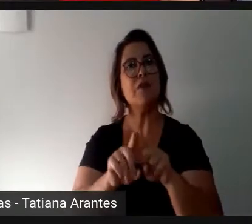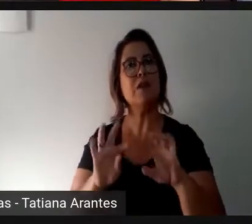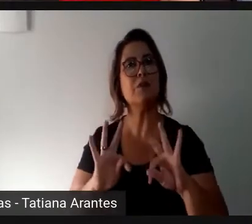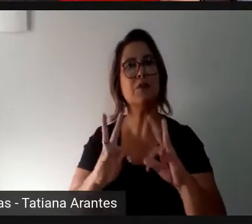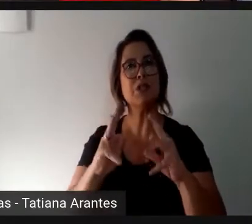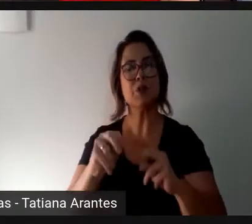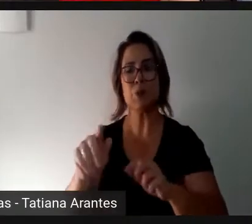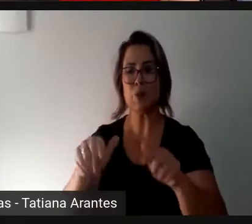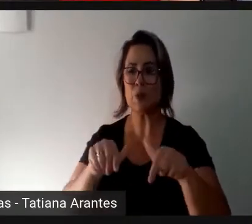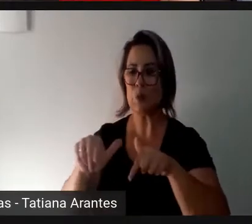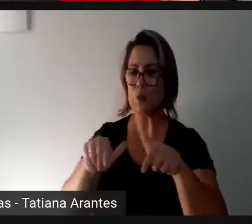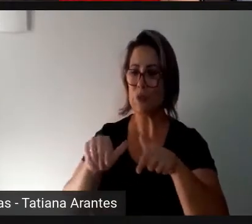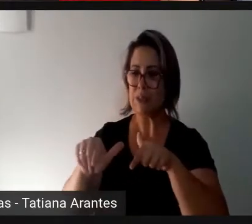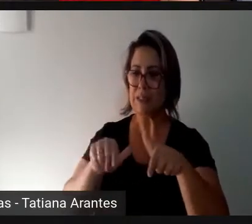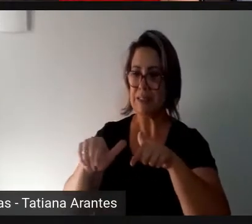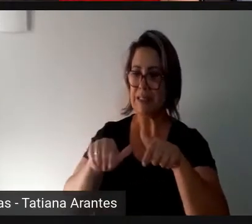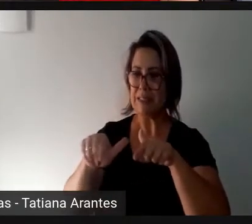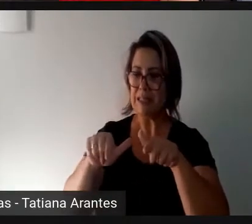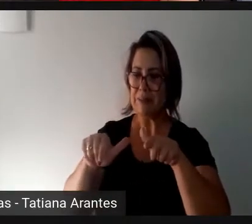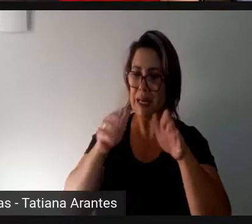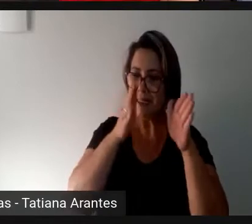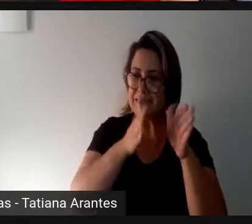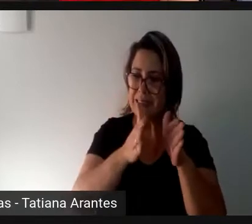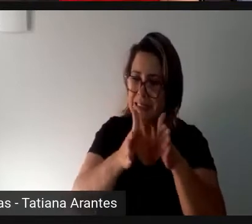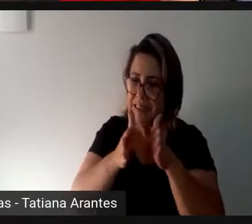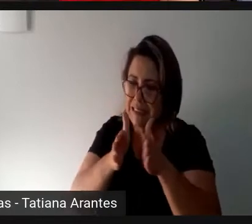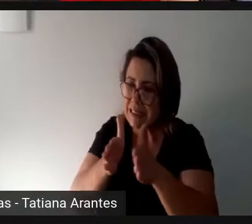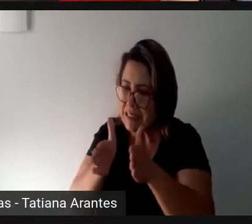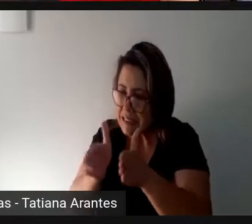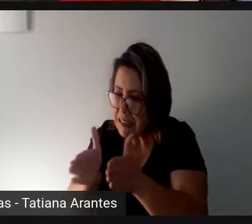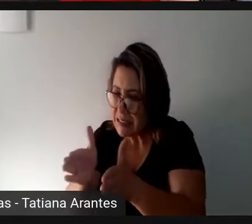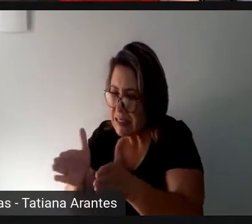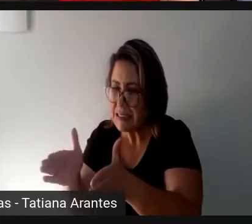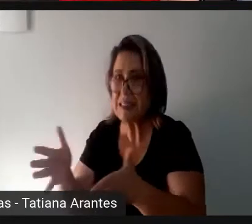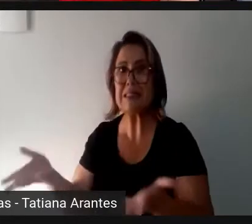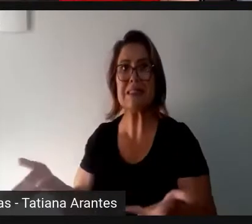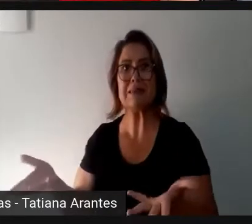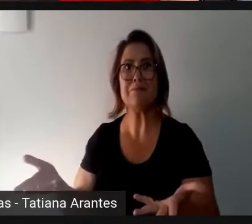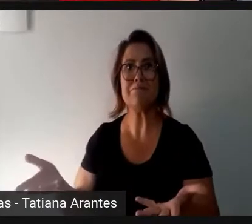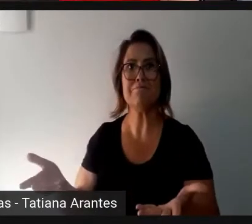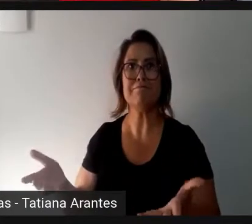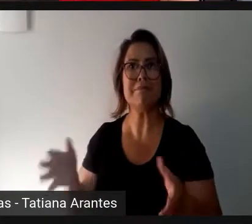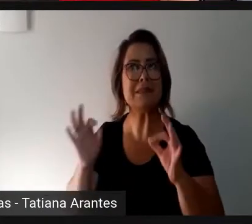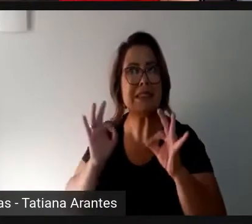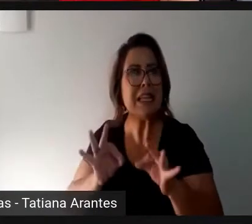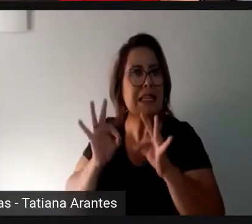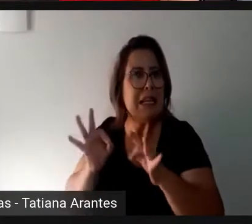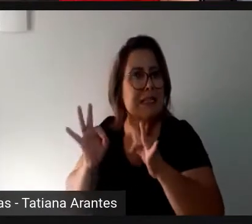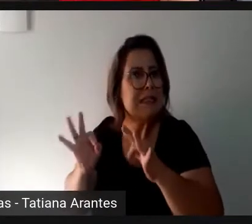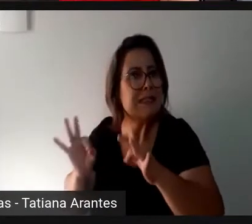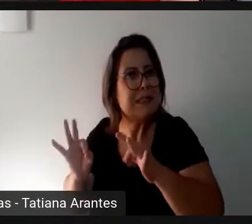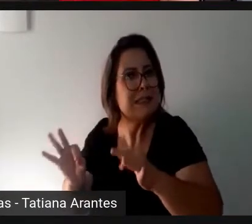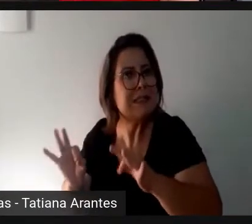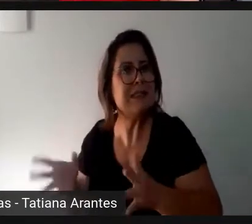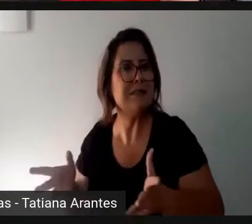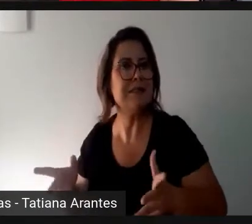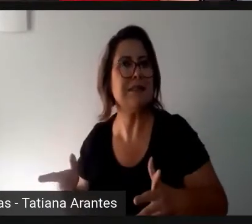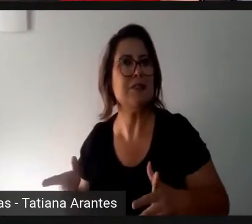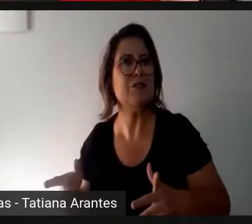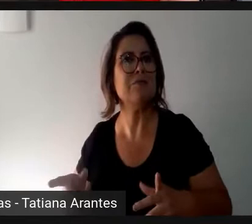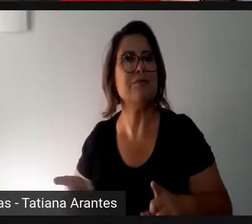normas? Então, stricto sensu compliance é isso. Mas, veja, de forma mais lato, empresa, organizações querem